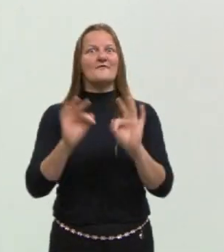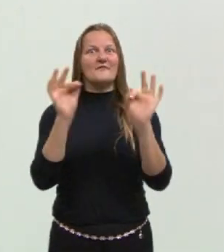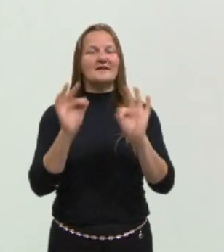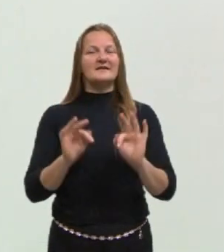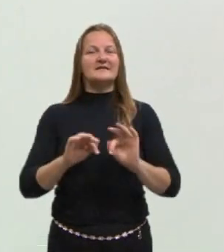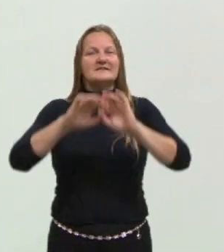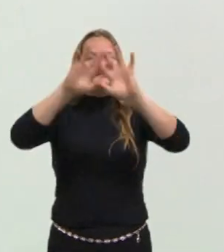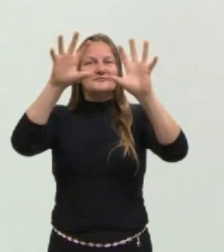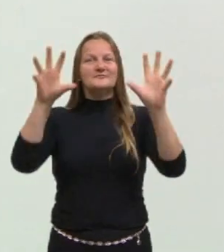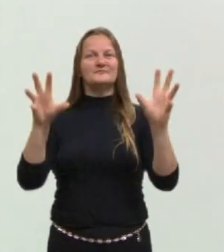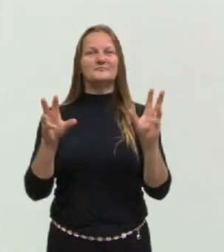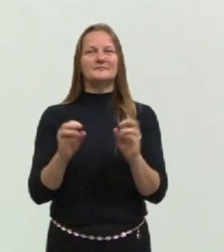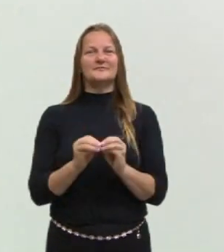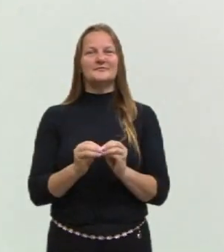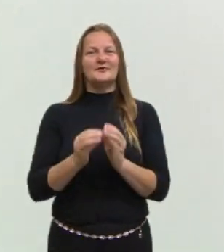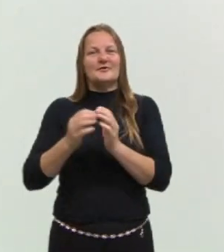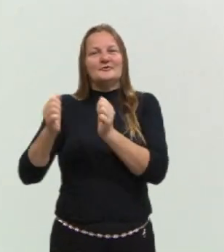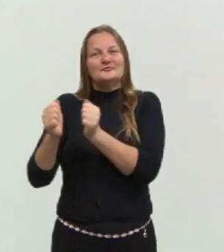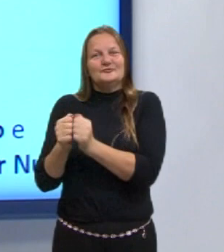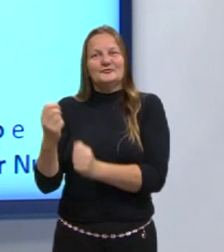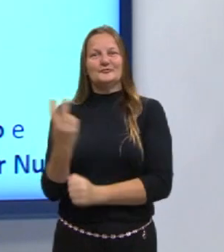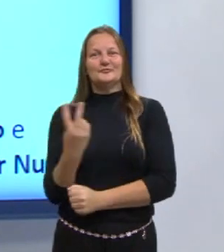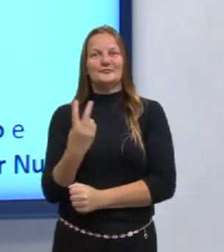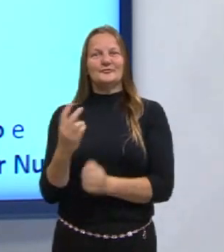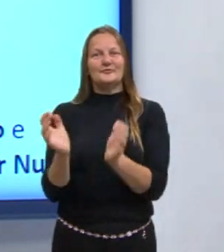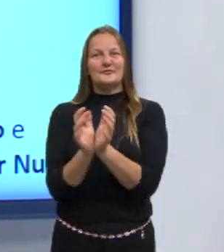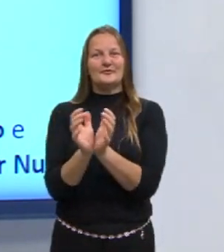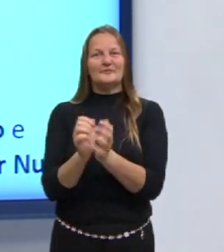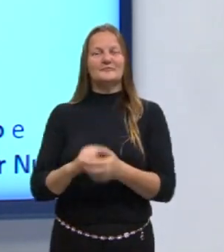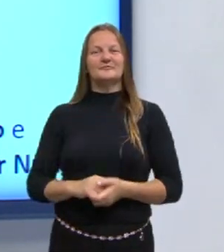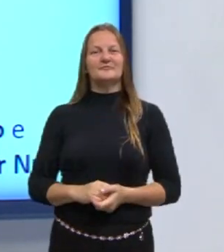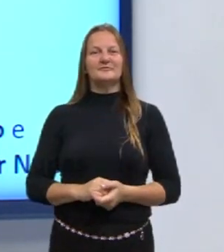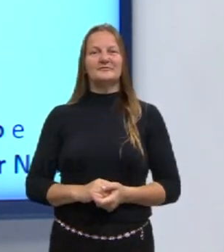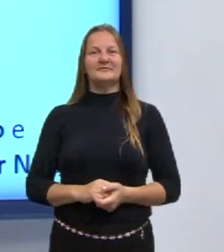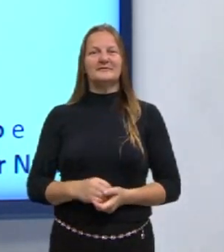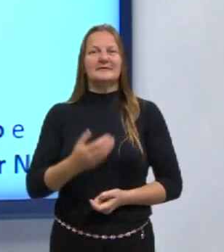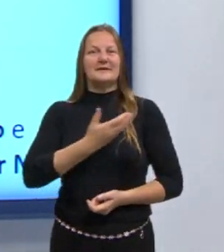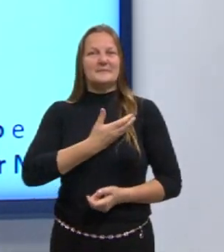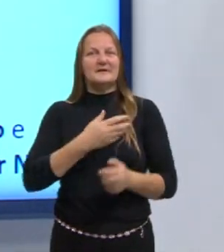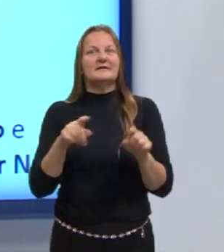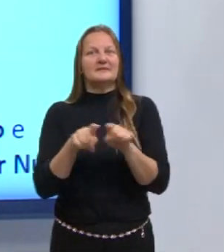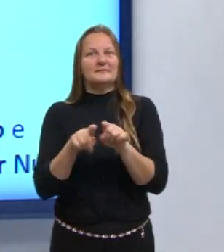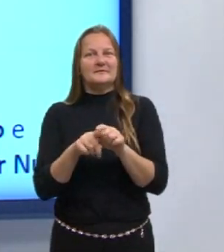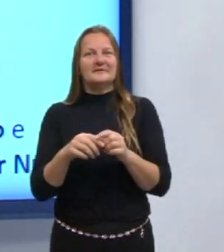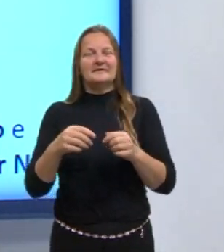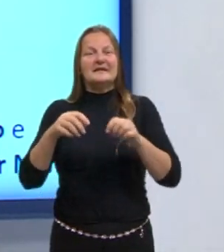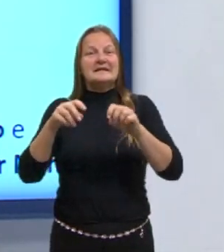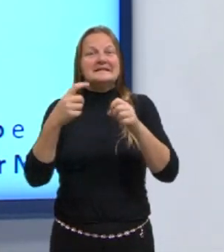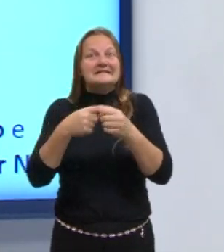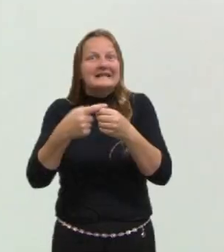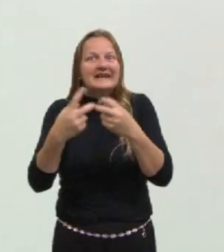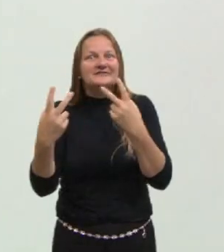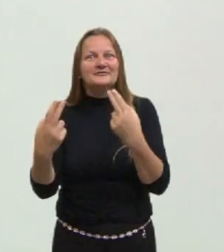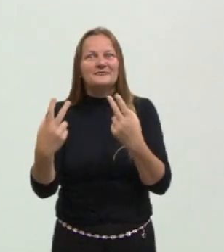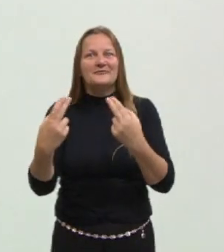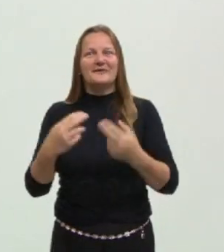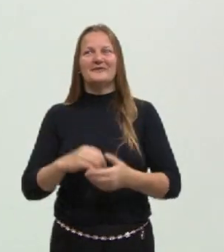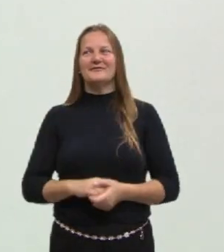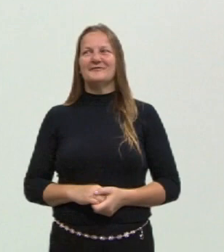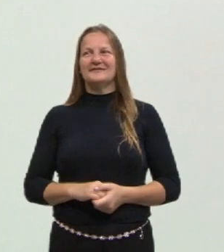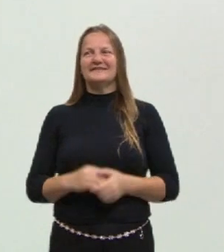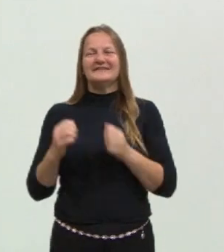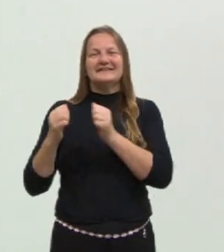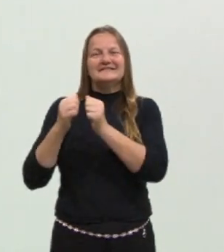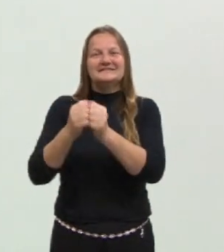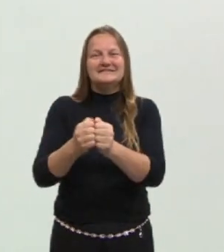o programa, né, ao lado da Larissa, que além de ser nossa, minha colega, que é uma amiga também, minha conterrânea. Viemos